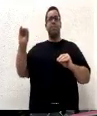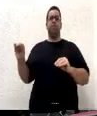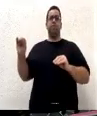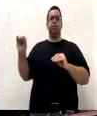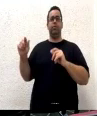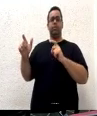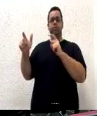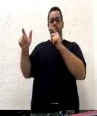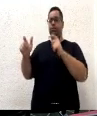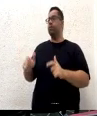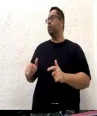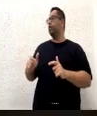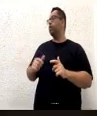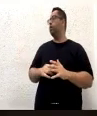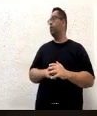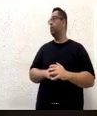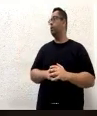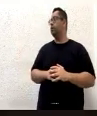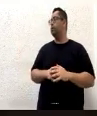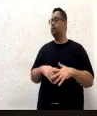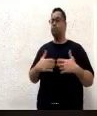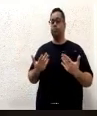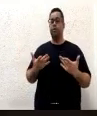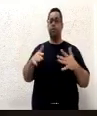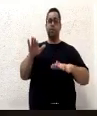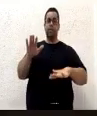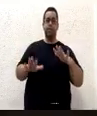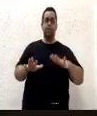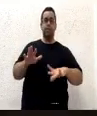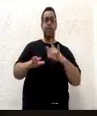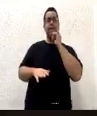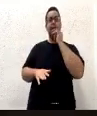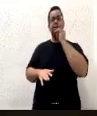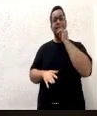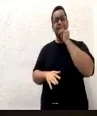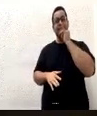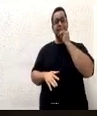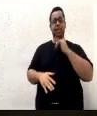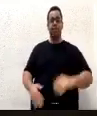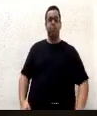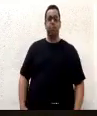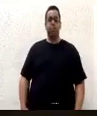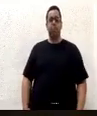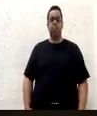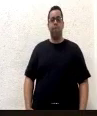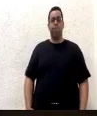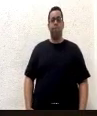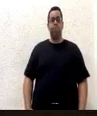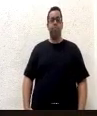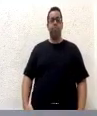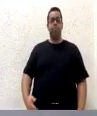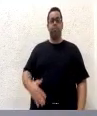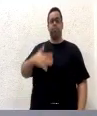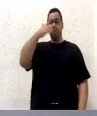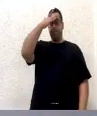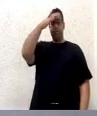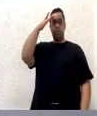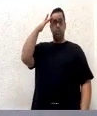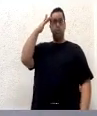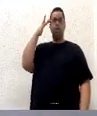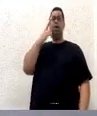índice de plaqueta, que precisa passar um sangue, por exemplo, né? Que tem a diminuição da plaqueta, a gente está